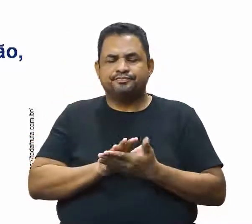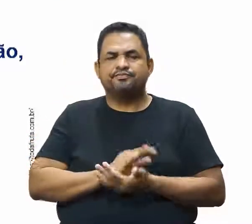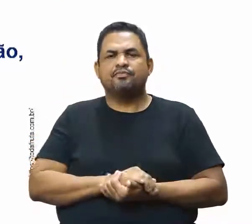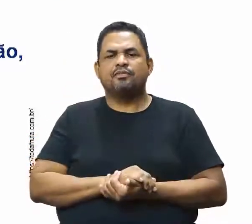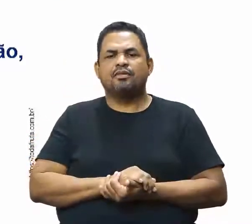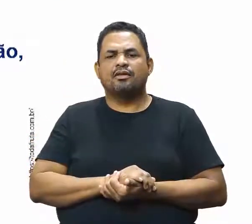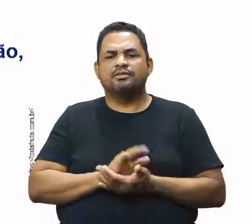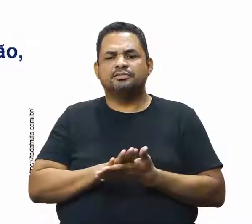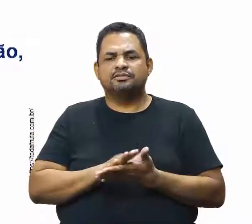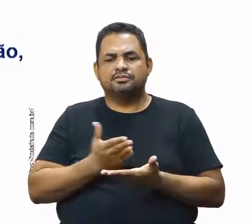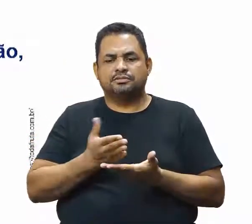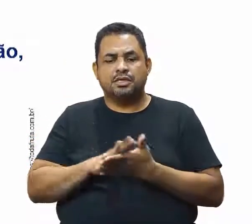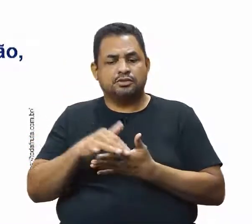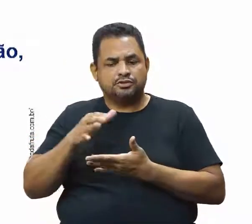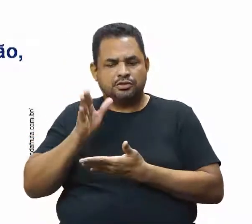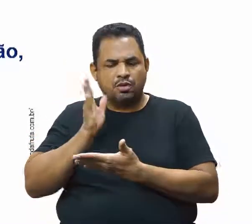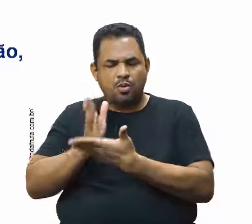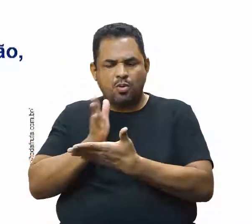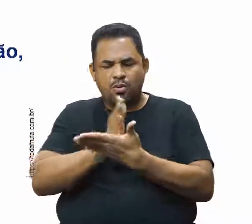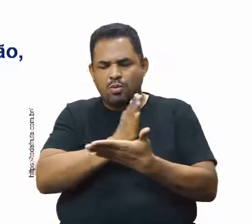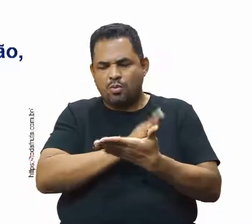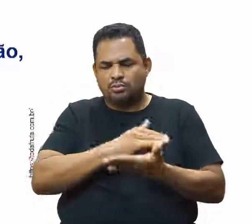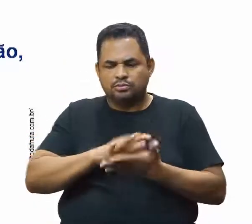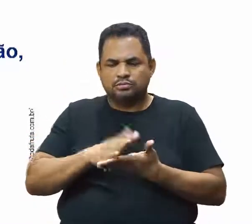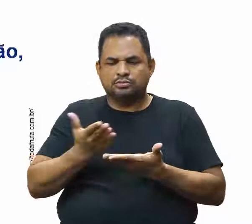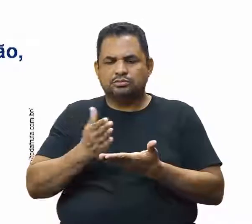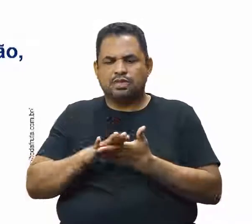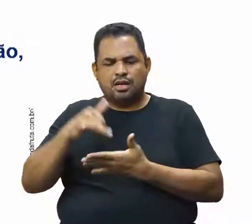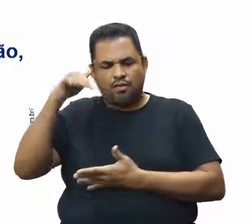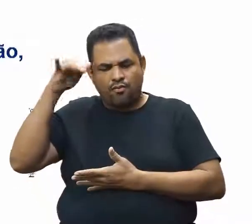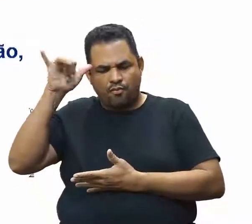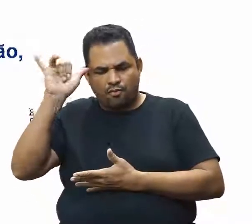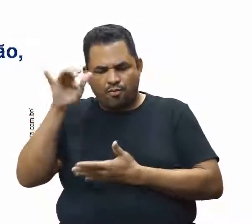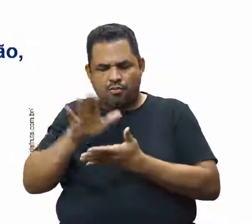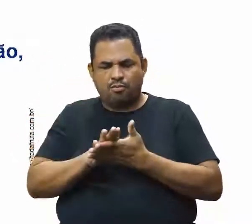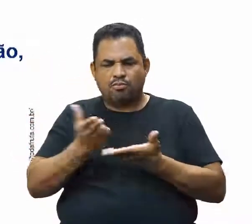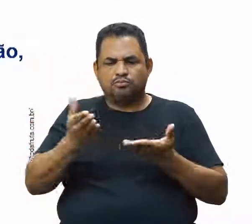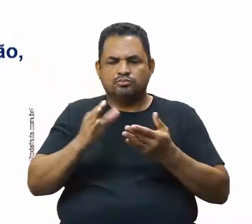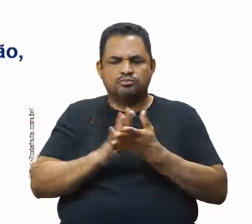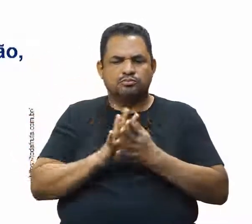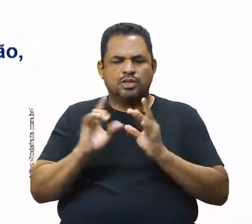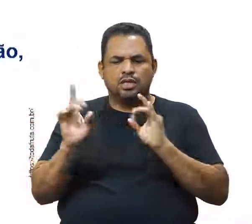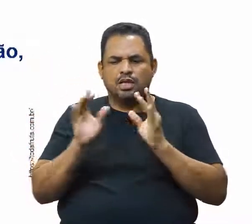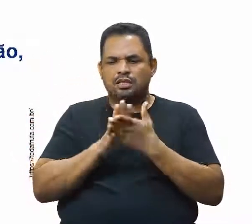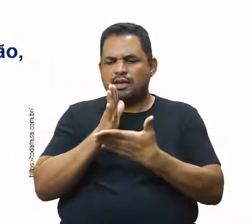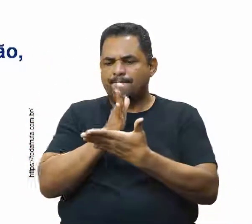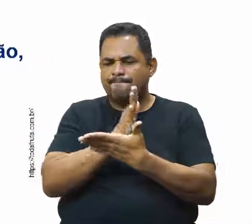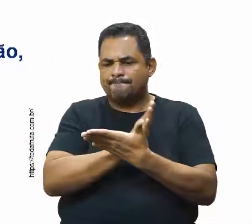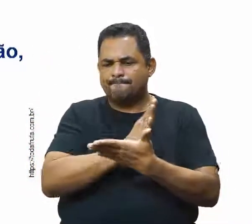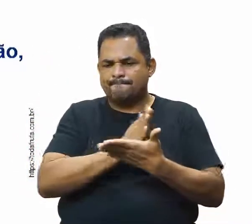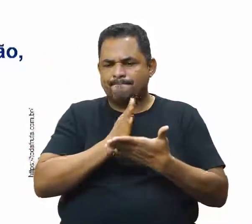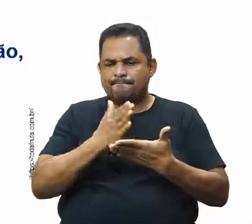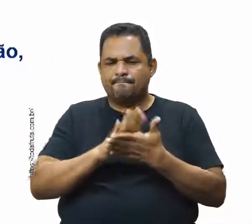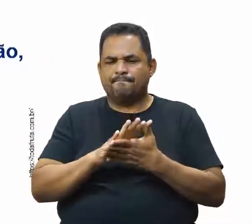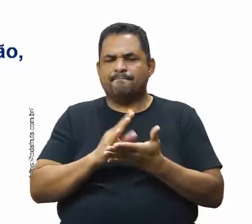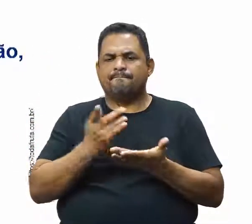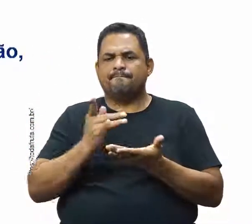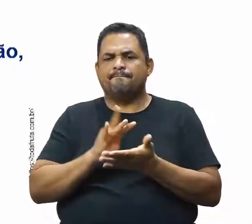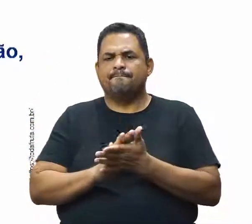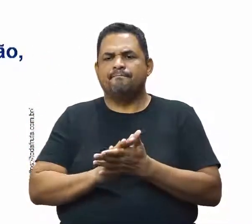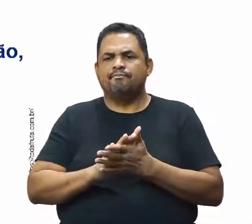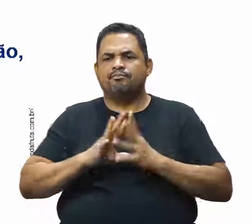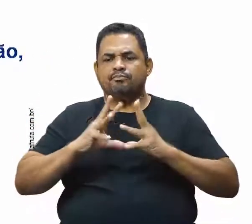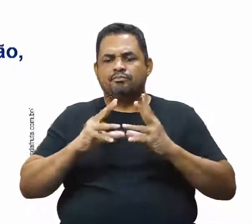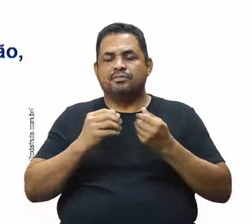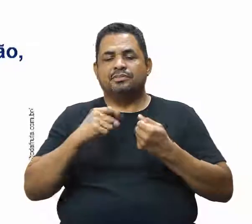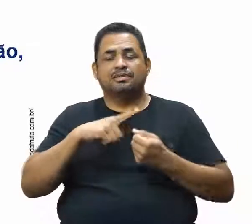peças bovinas. O filé contra filé, colchão mole, colchão duro, patinho, picanha,